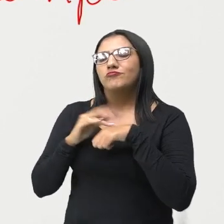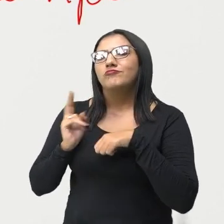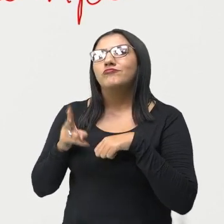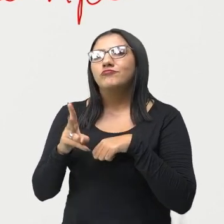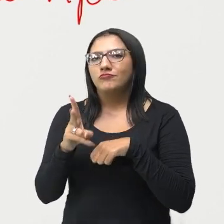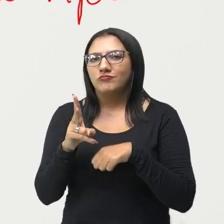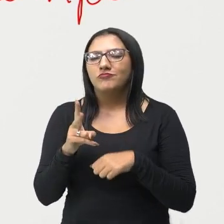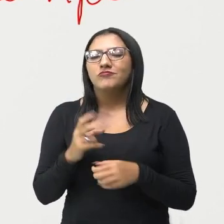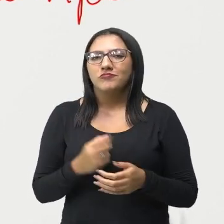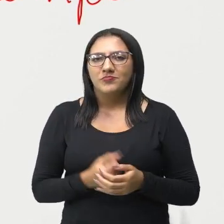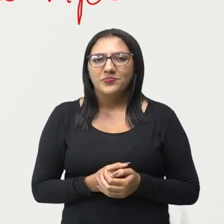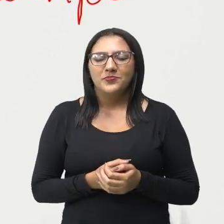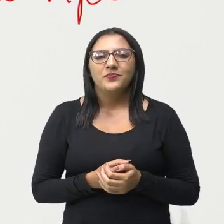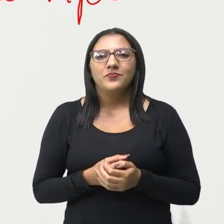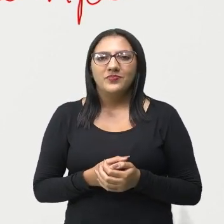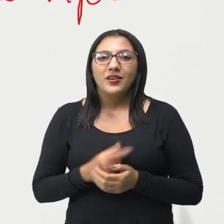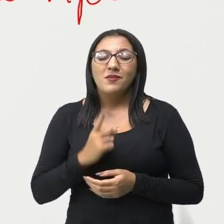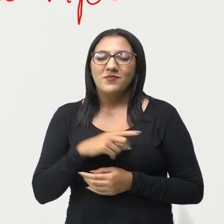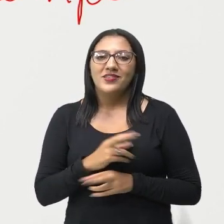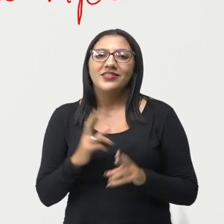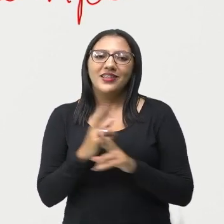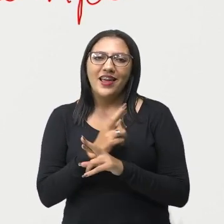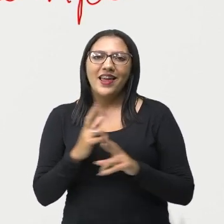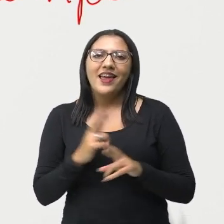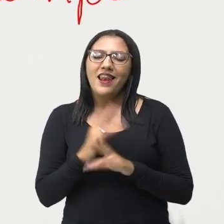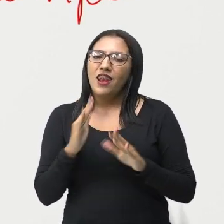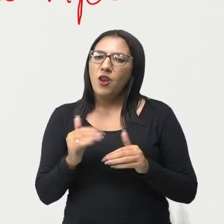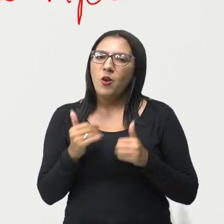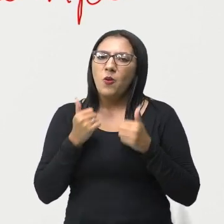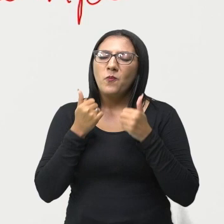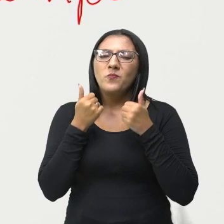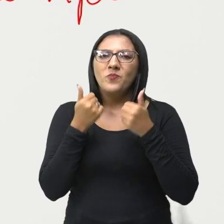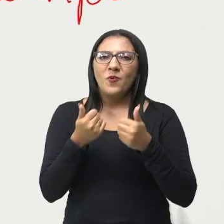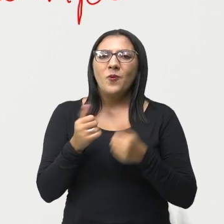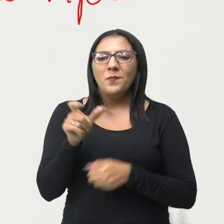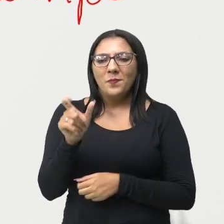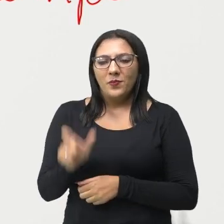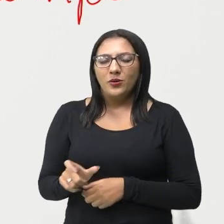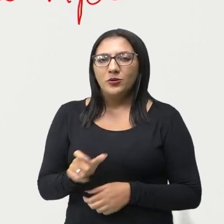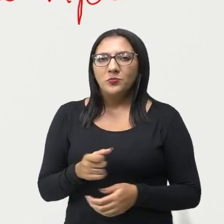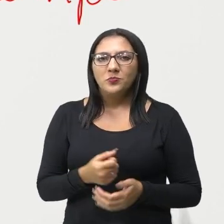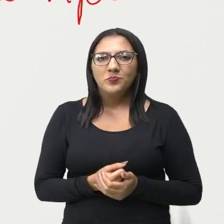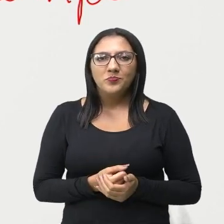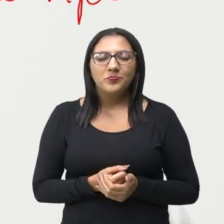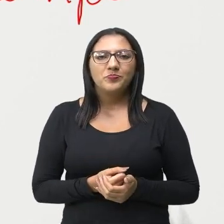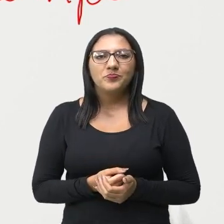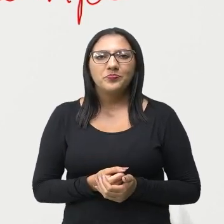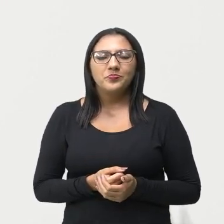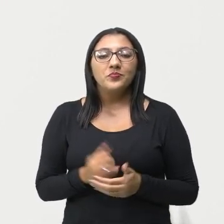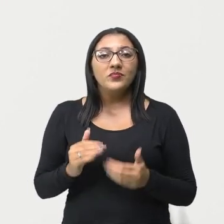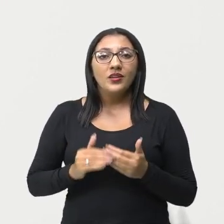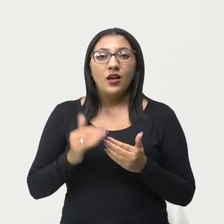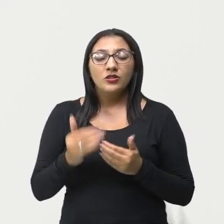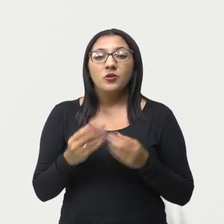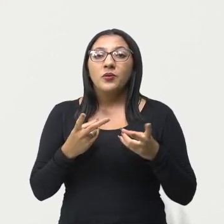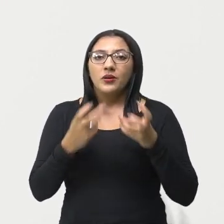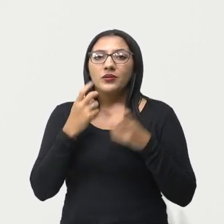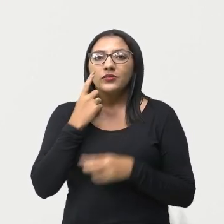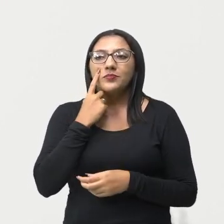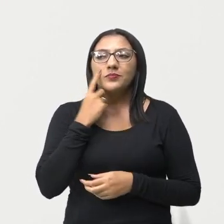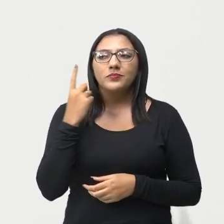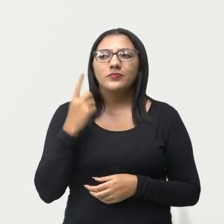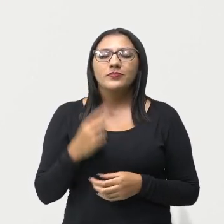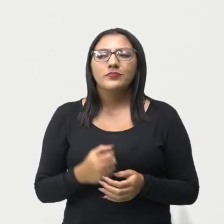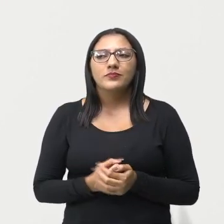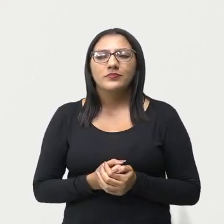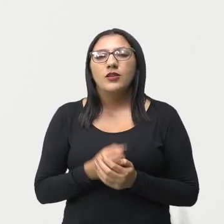conotação positiva em relação aí à pessoa, ok? Na sequência, observem aqui, olha